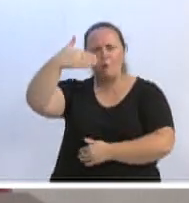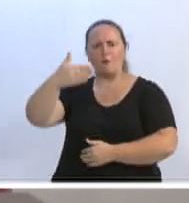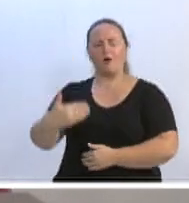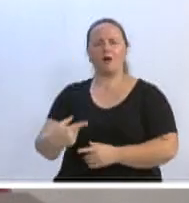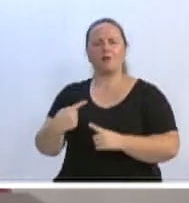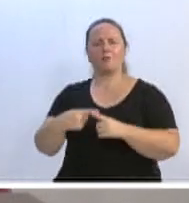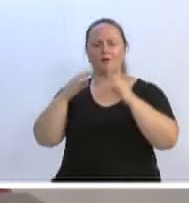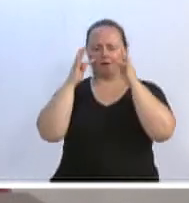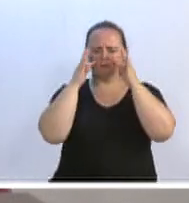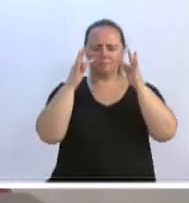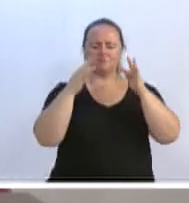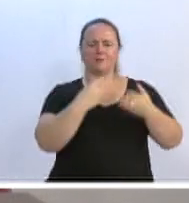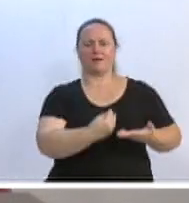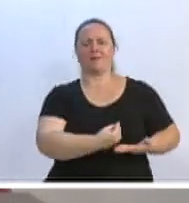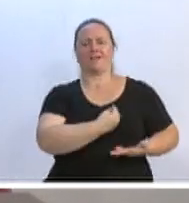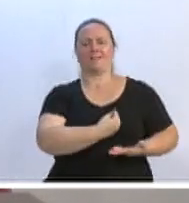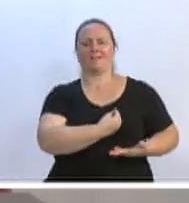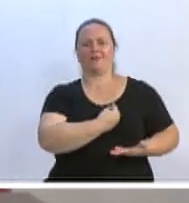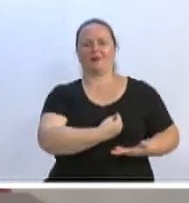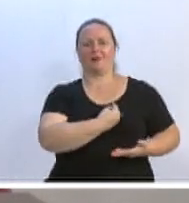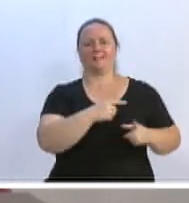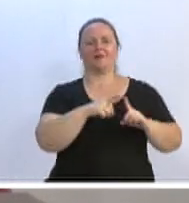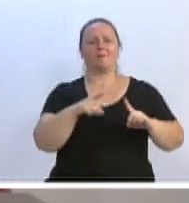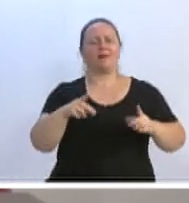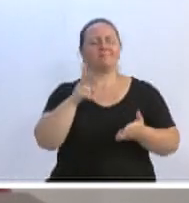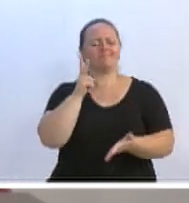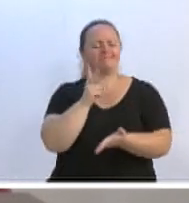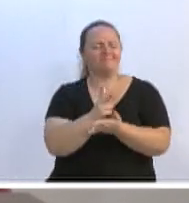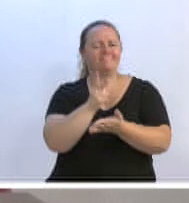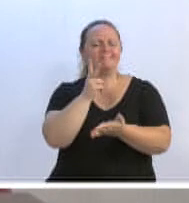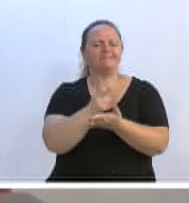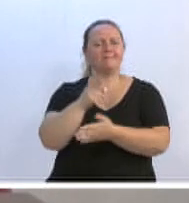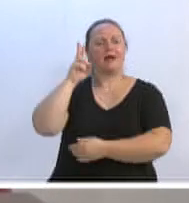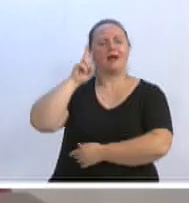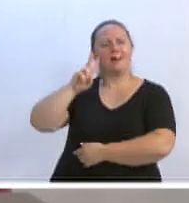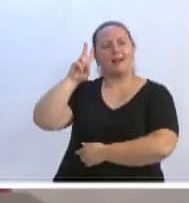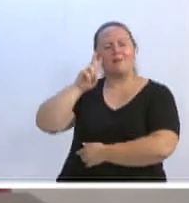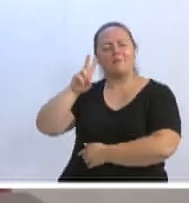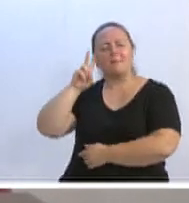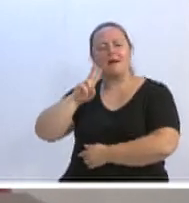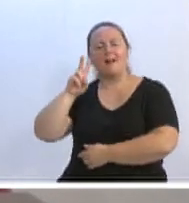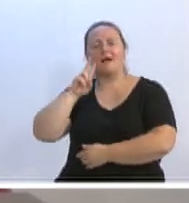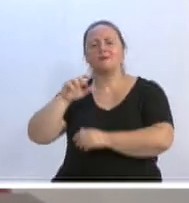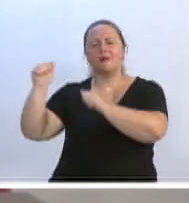testemunho, mas que são lembrados e abençoados pelo nosso